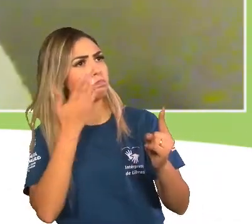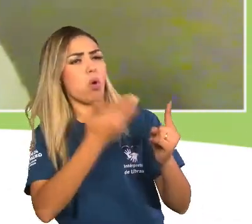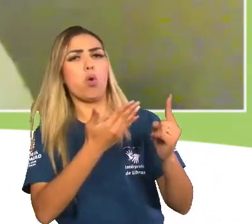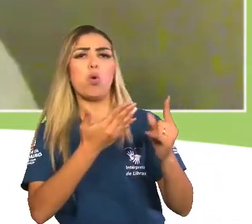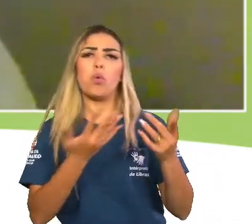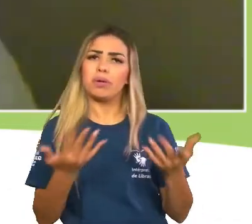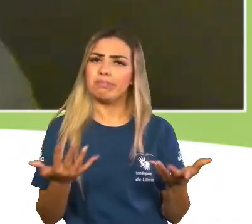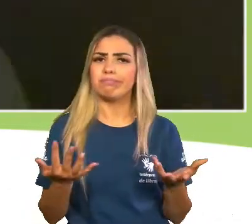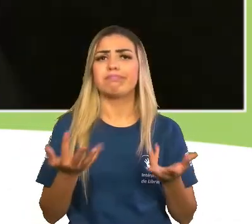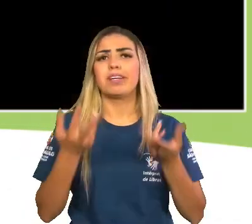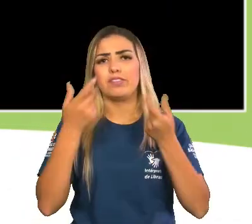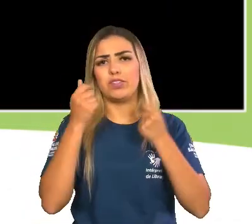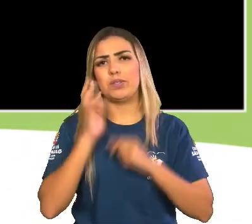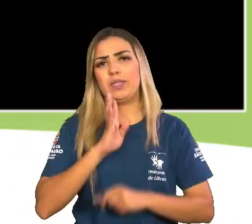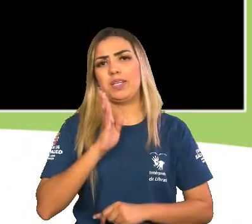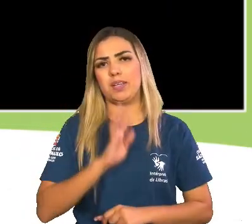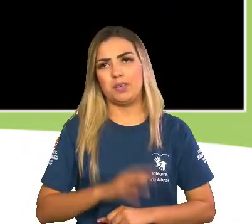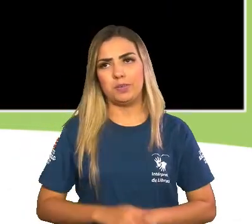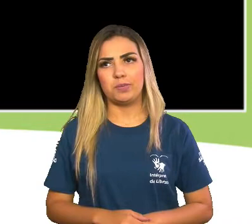coisa muito bacana.